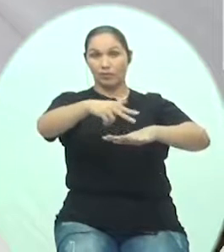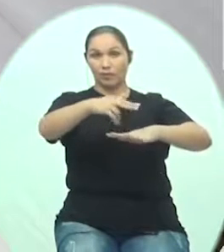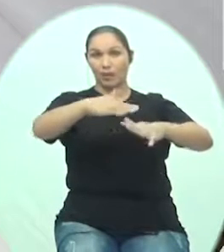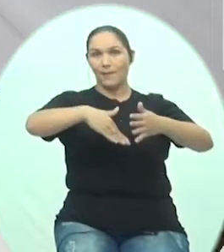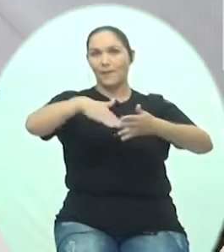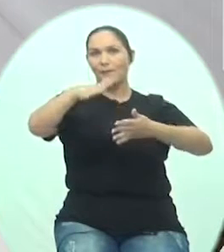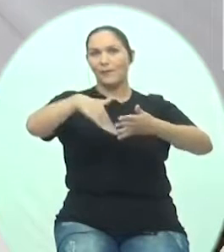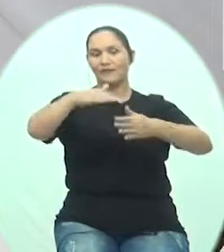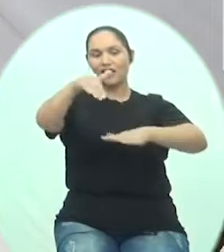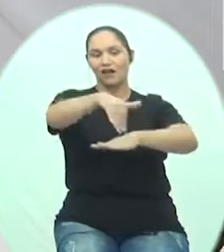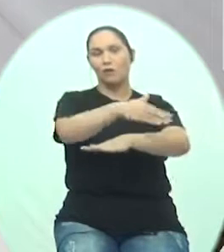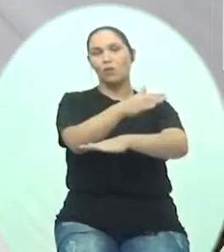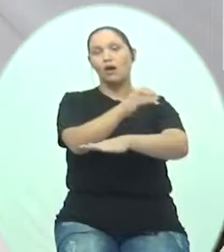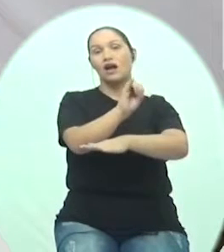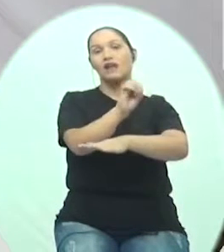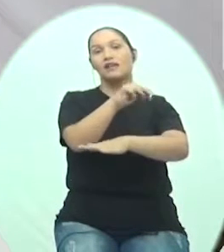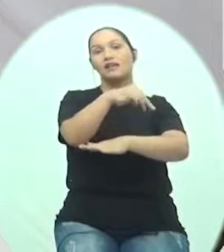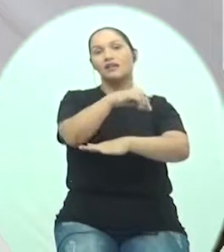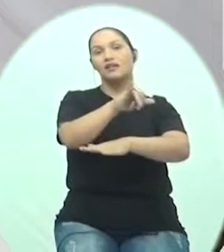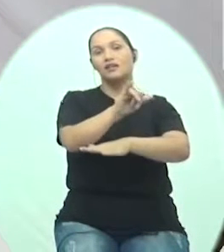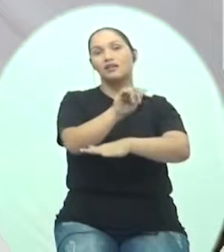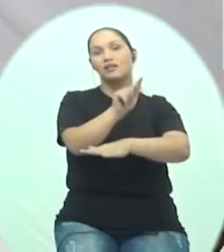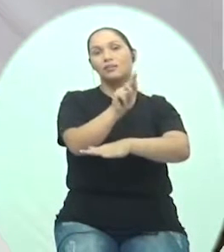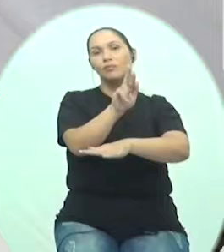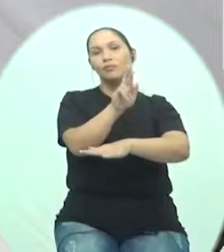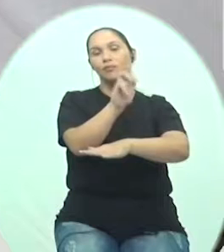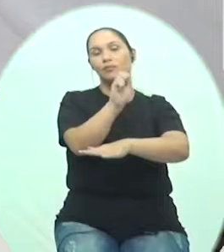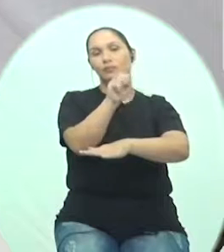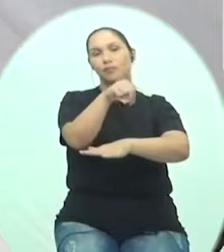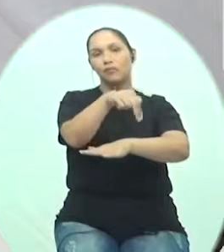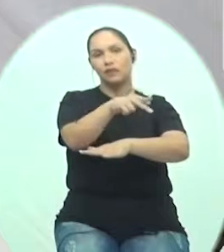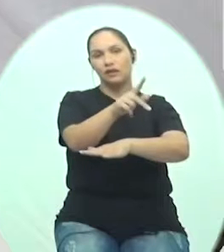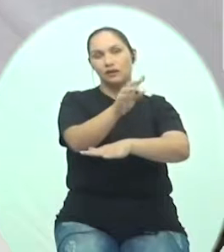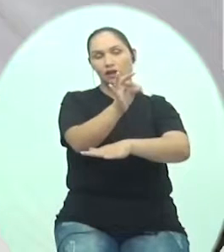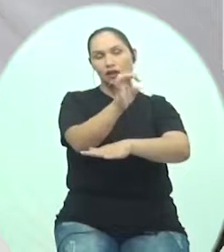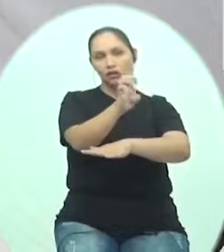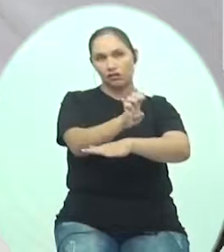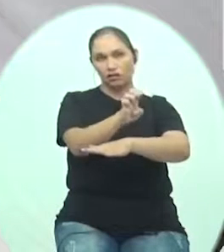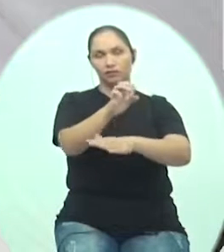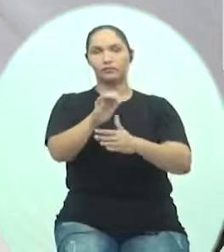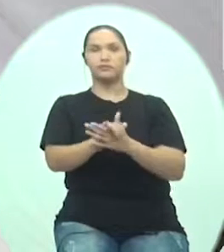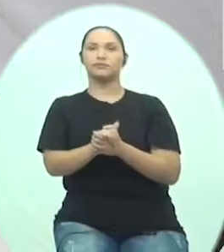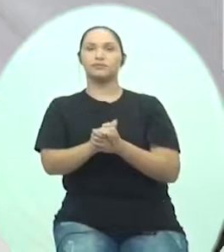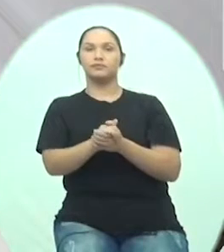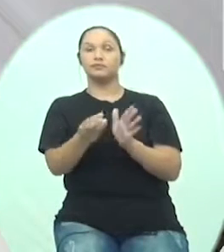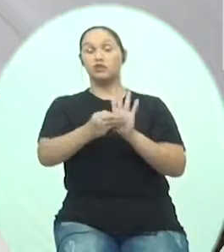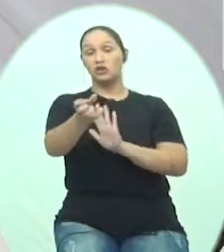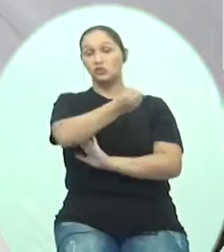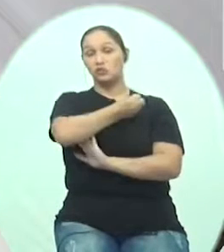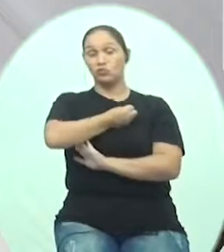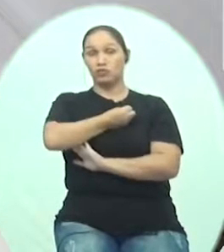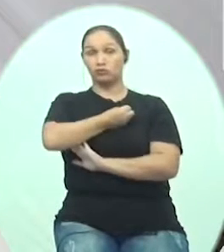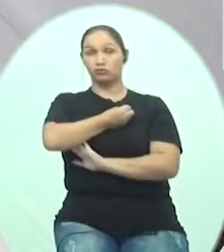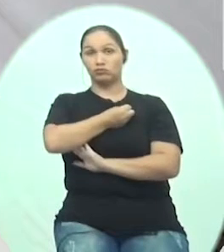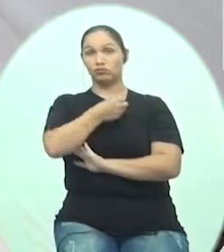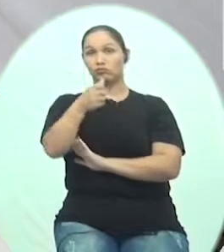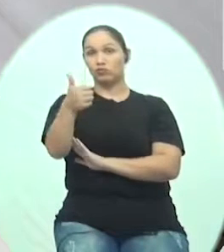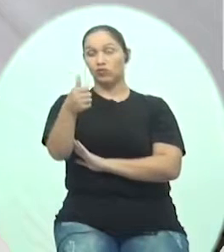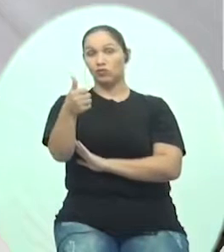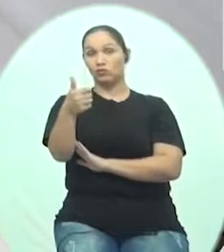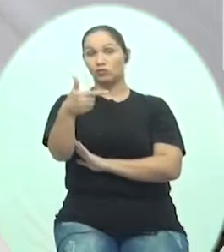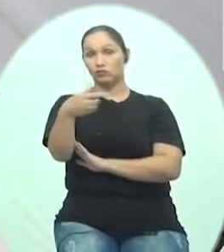emigrante milioli de fronte ao número 1160 bairro Pinheirinho indicação número